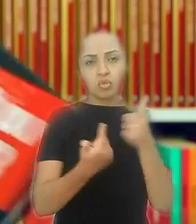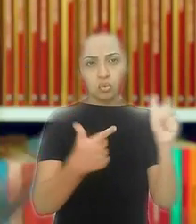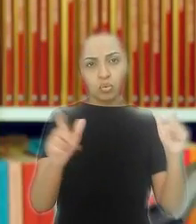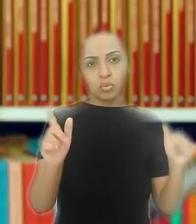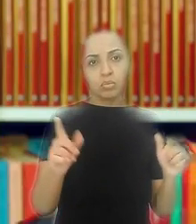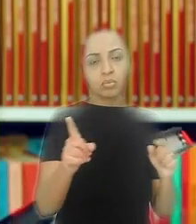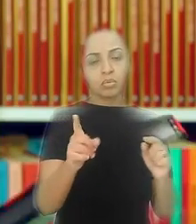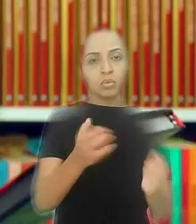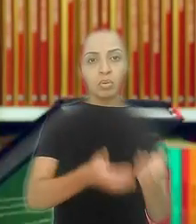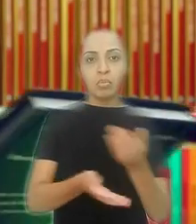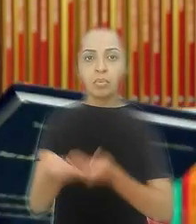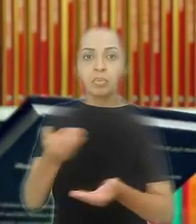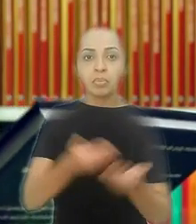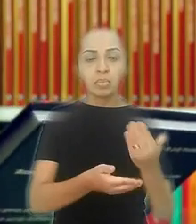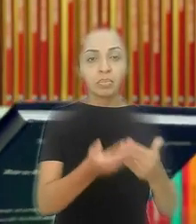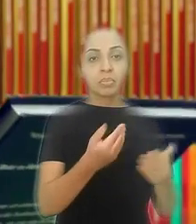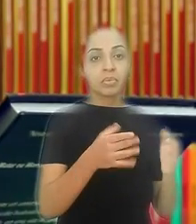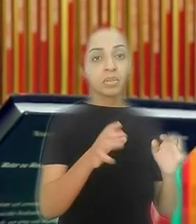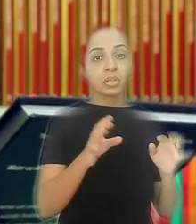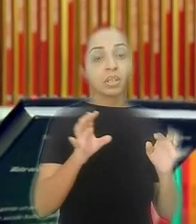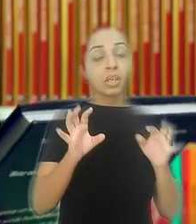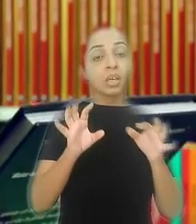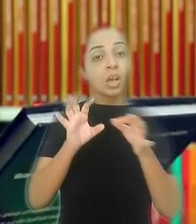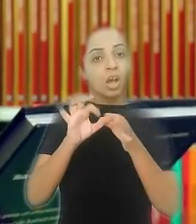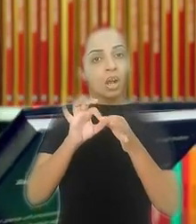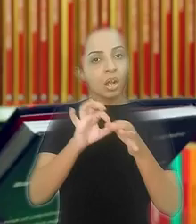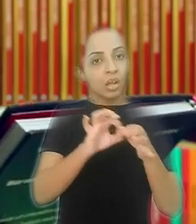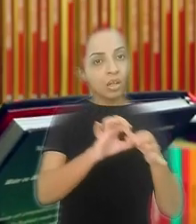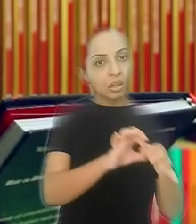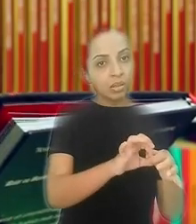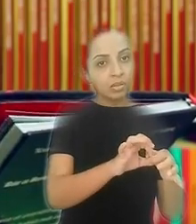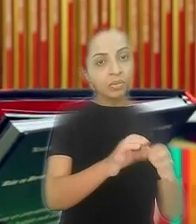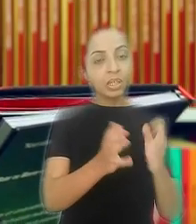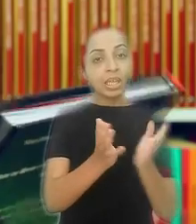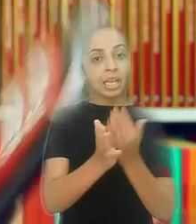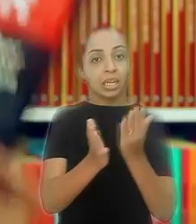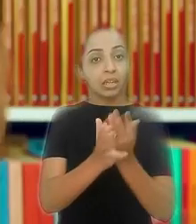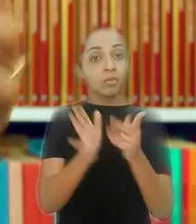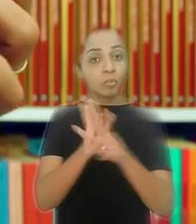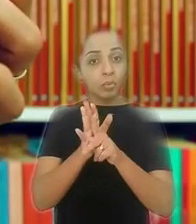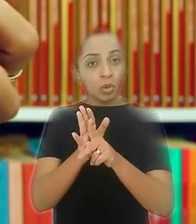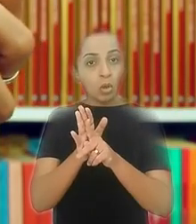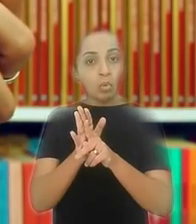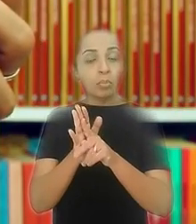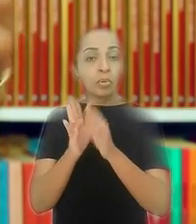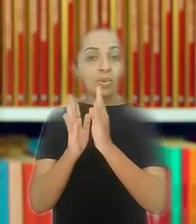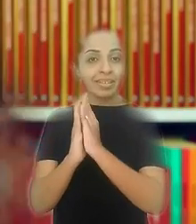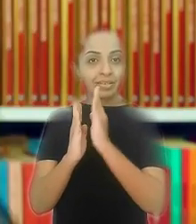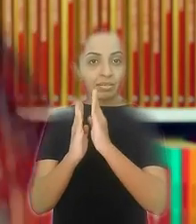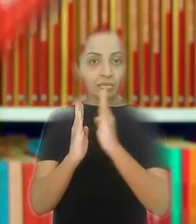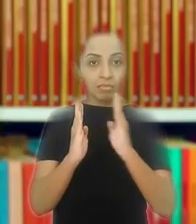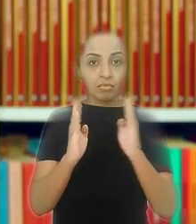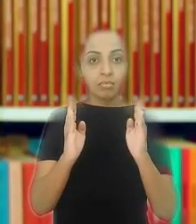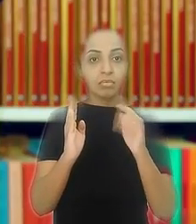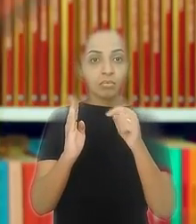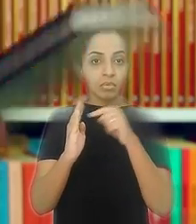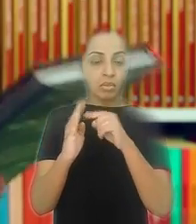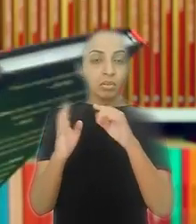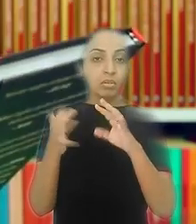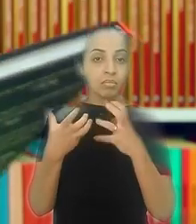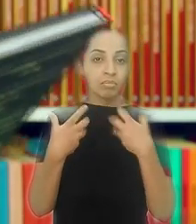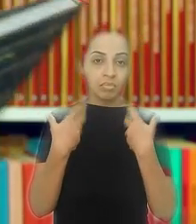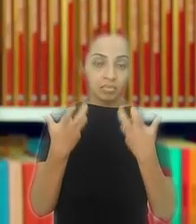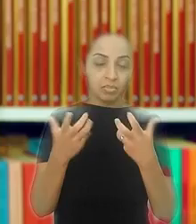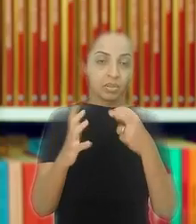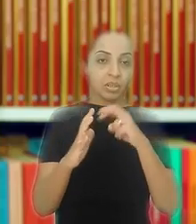desse cara E aí eu vou ler os outros os outros livros aqui dessa série mataram morrer disseram que eu comecei